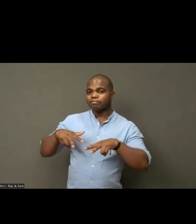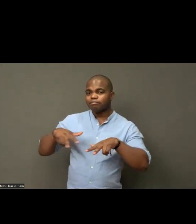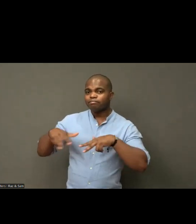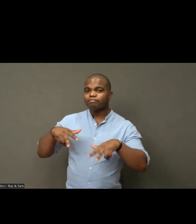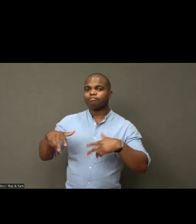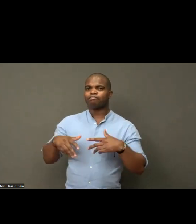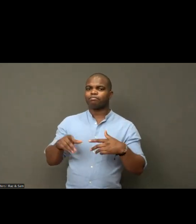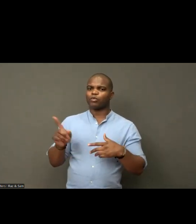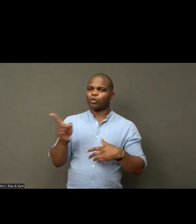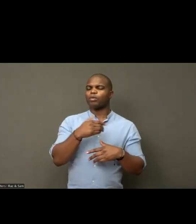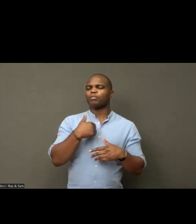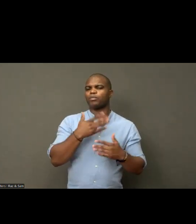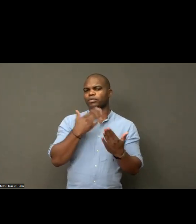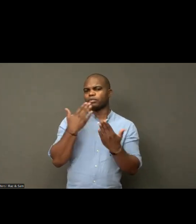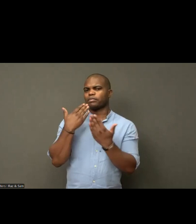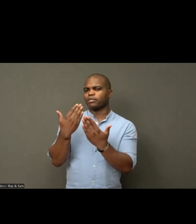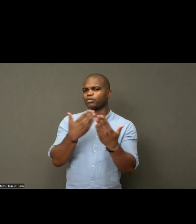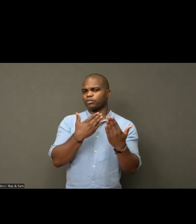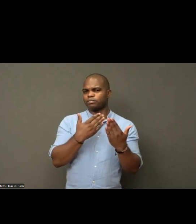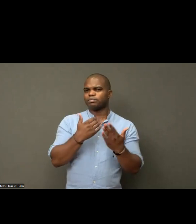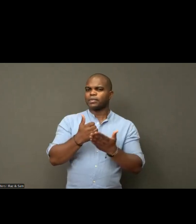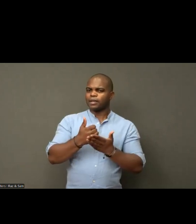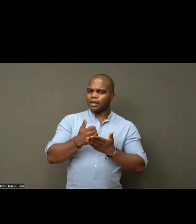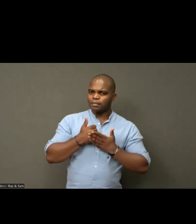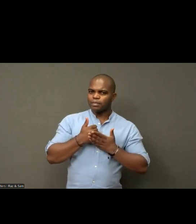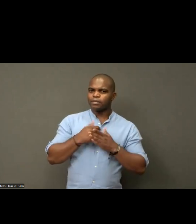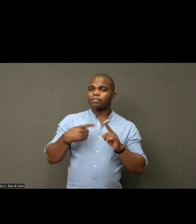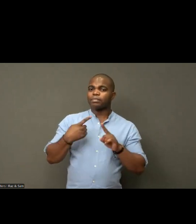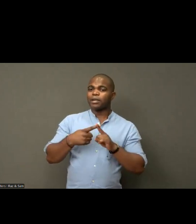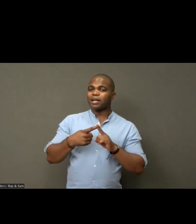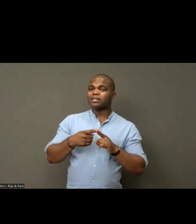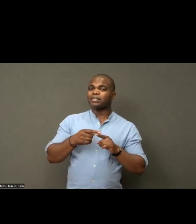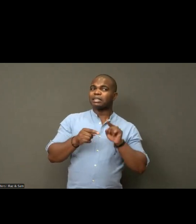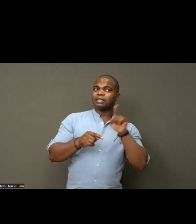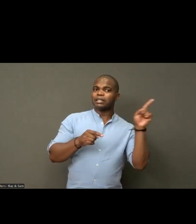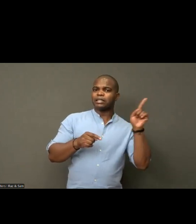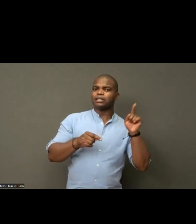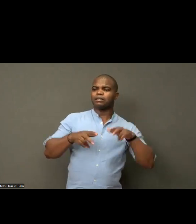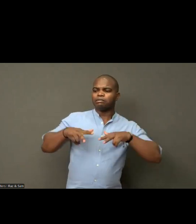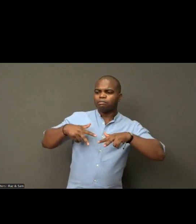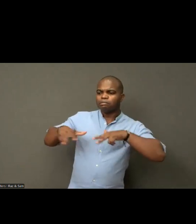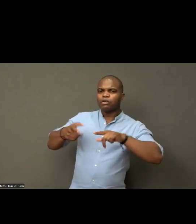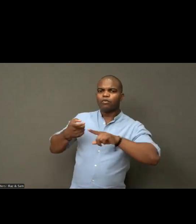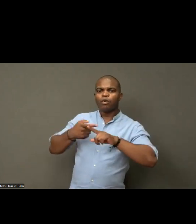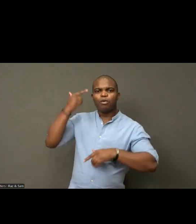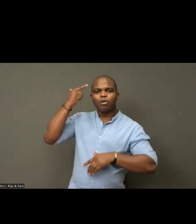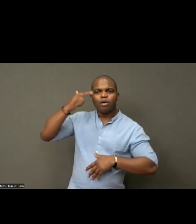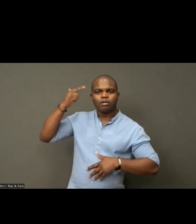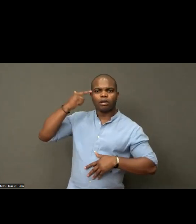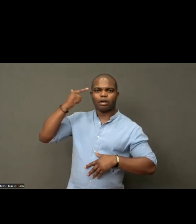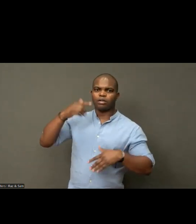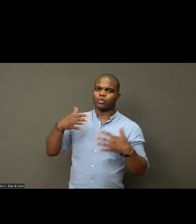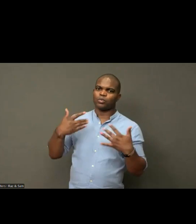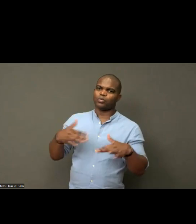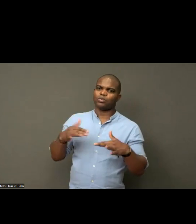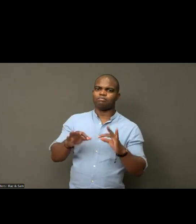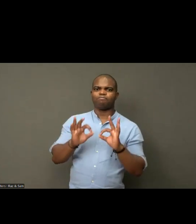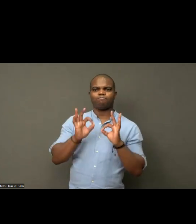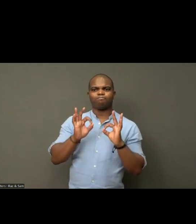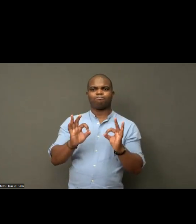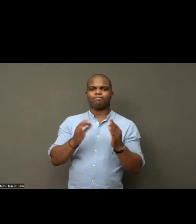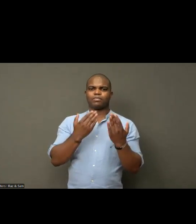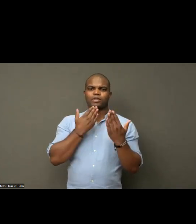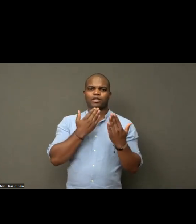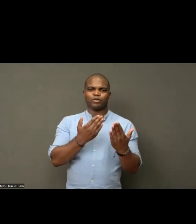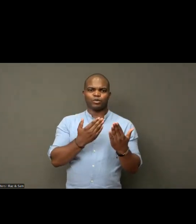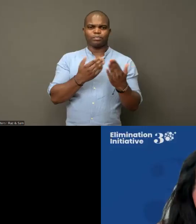na Grã-Bretanha, para a organização deste webinar. E eu quero, com isso, passar de volta o